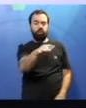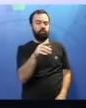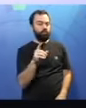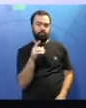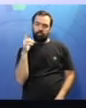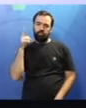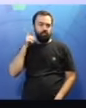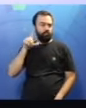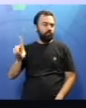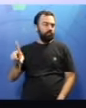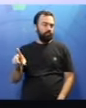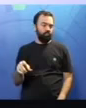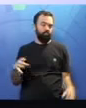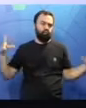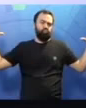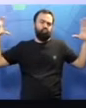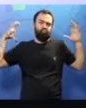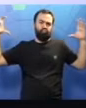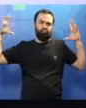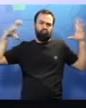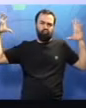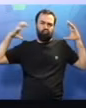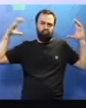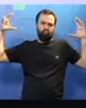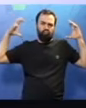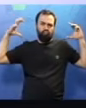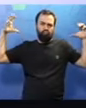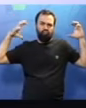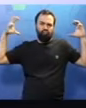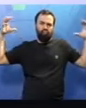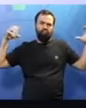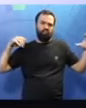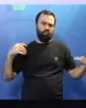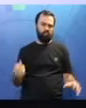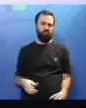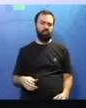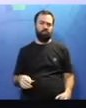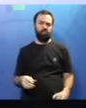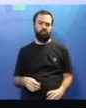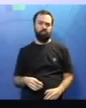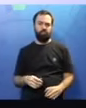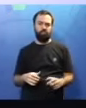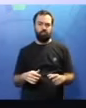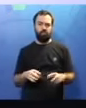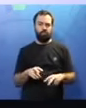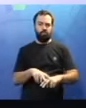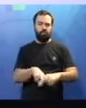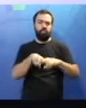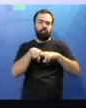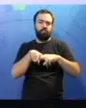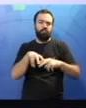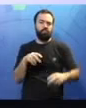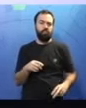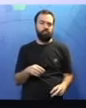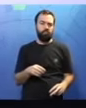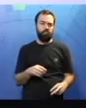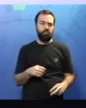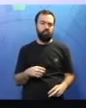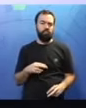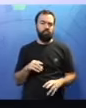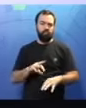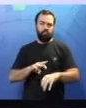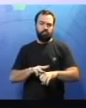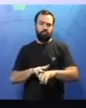ela é crime, né? A poluição sonora ela gera vários problemas de saúde. Ela pode